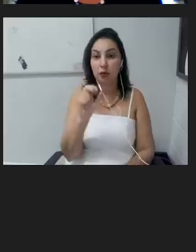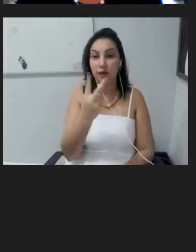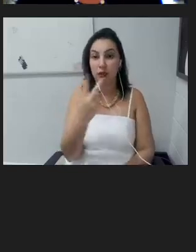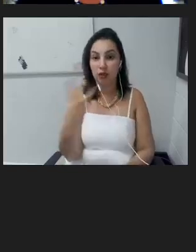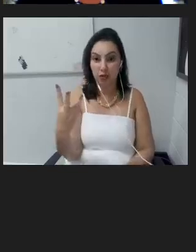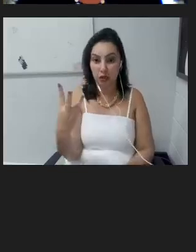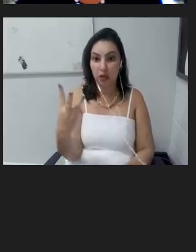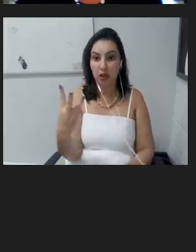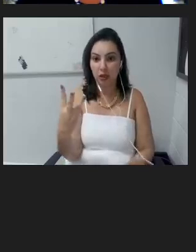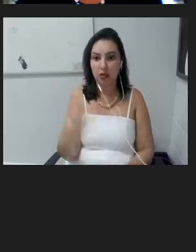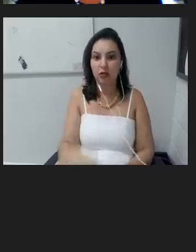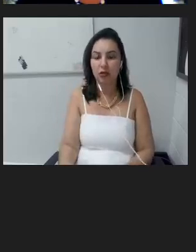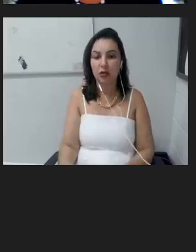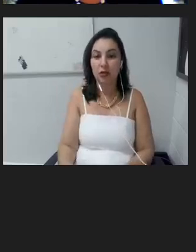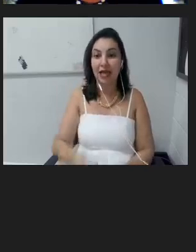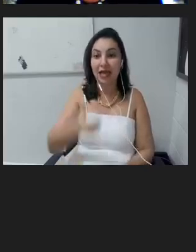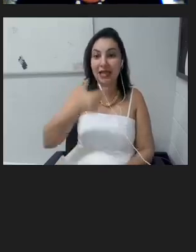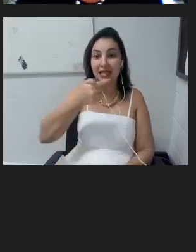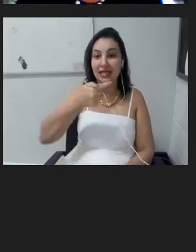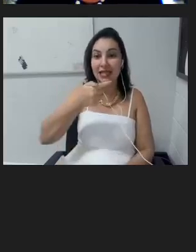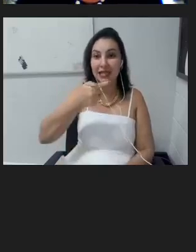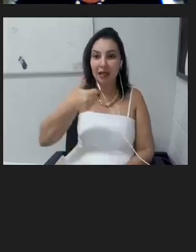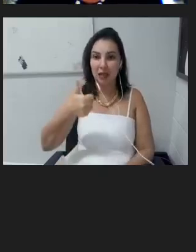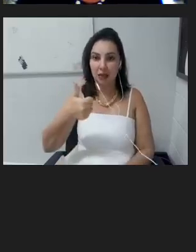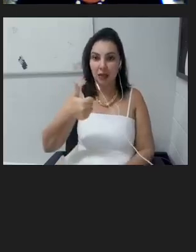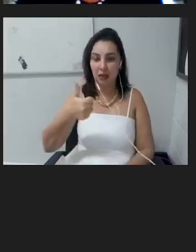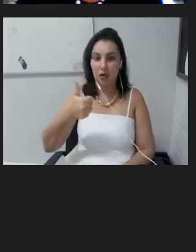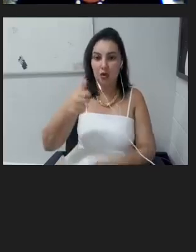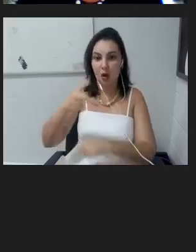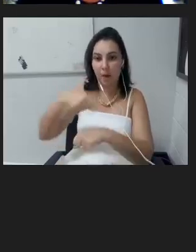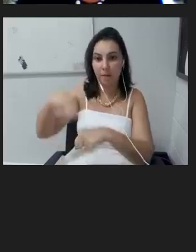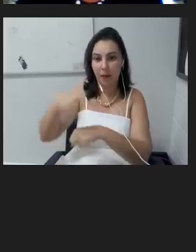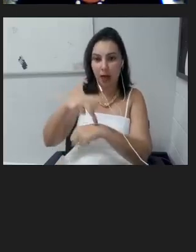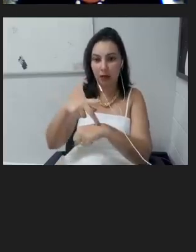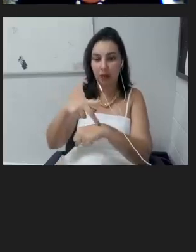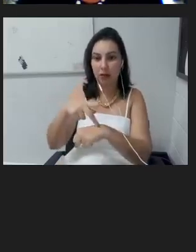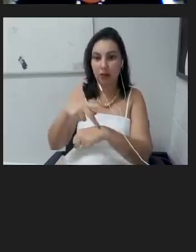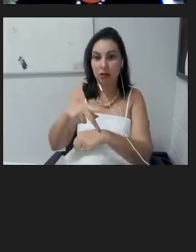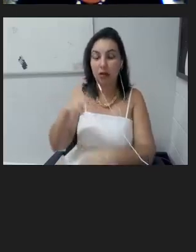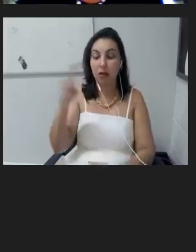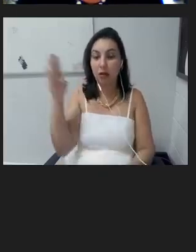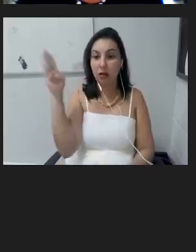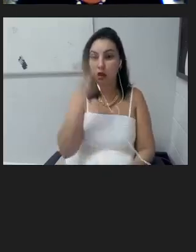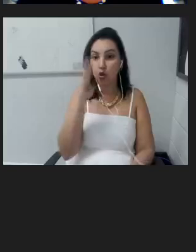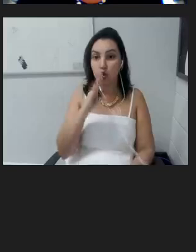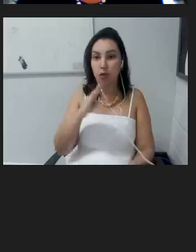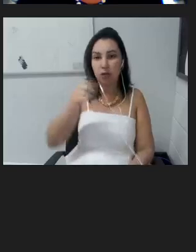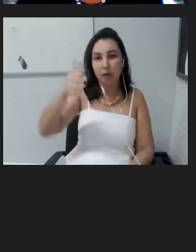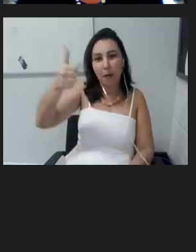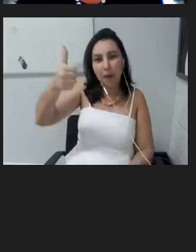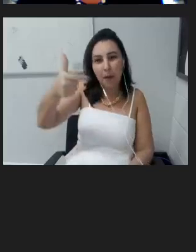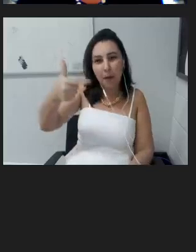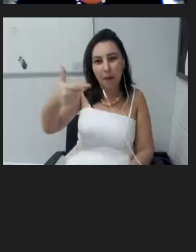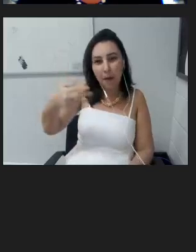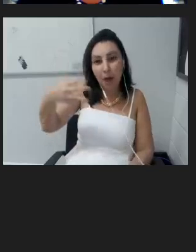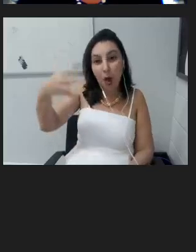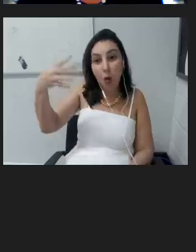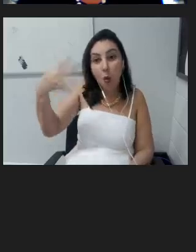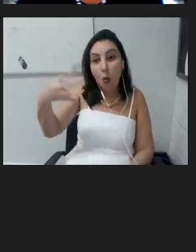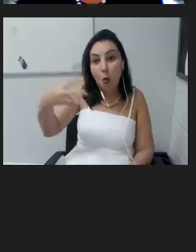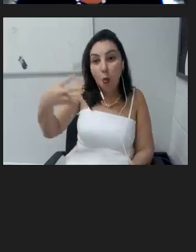com 71 países, e o Brasil ocupa a quarta posição entre os países, entre